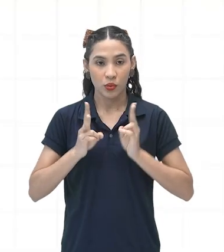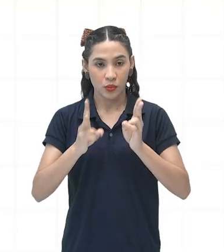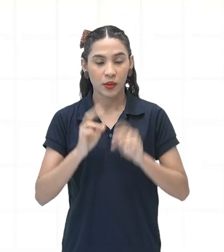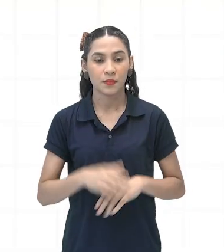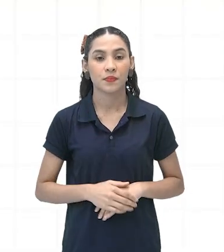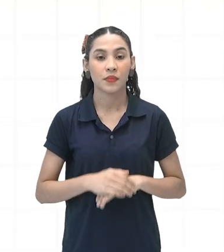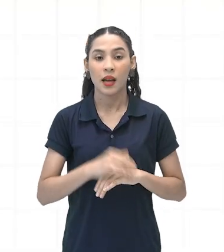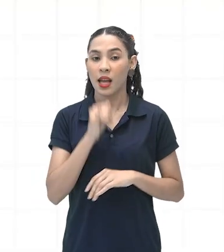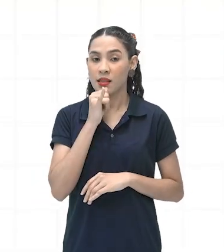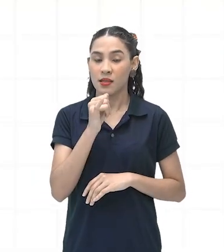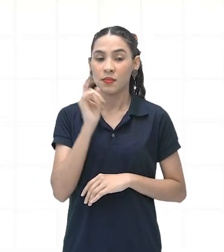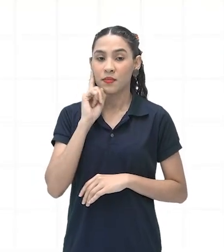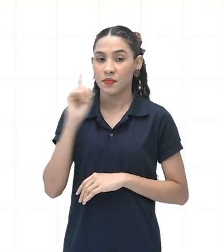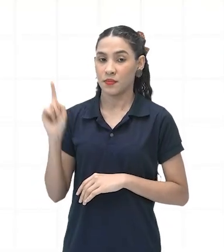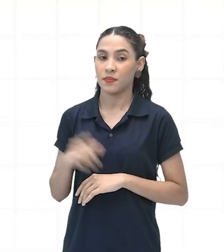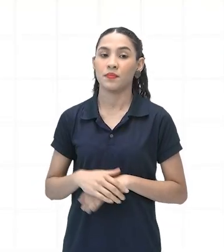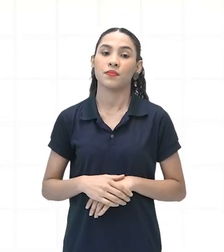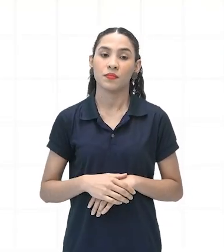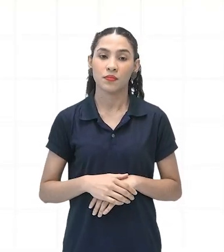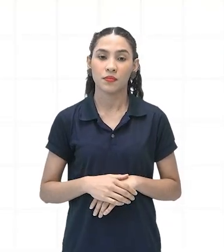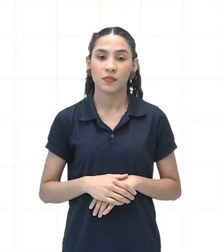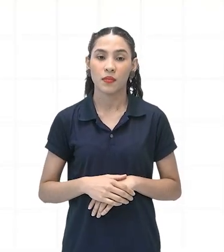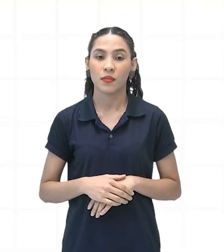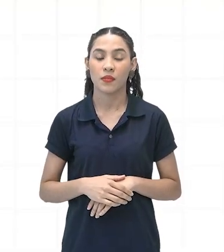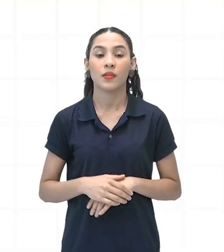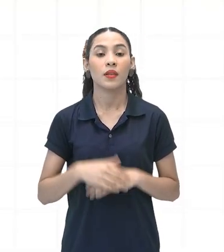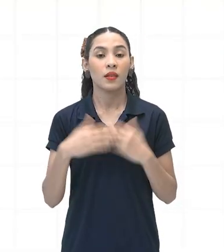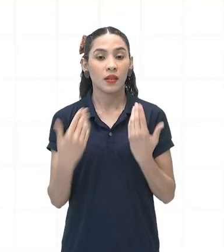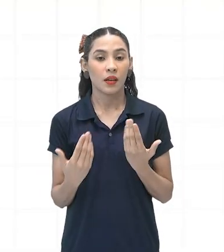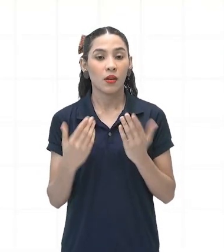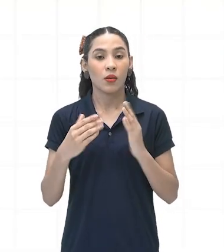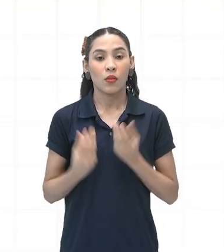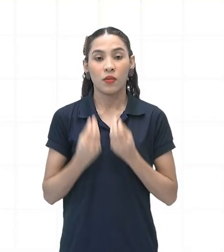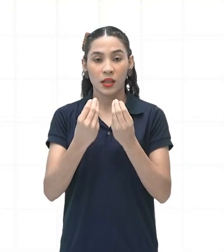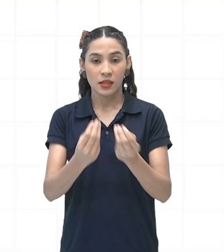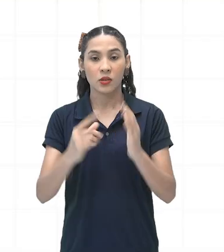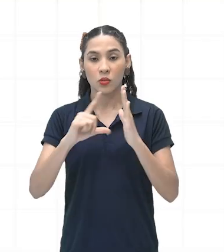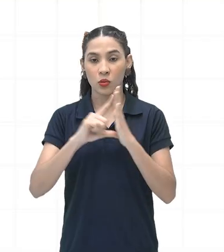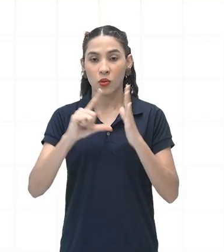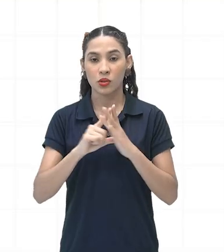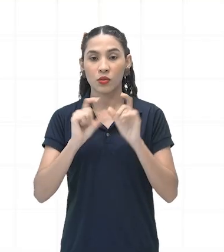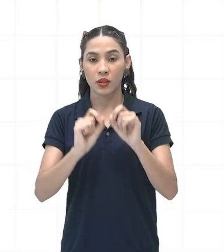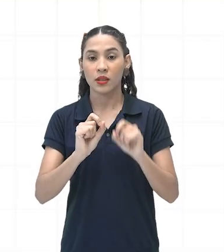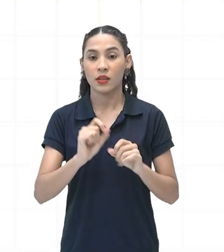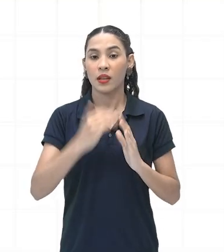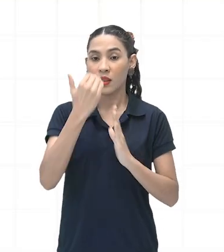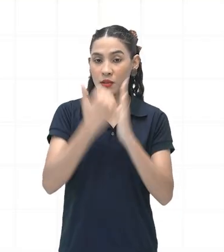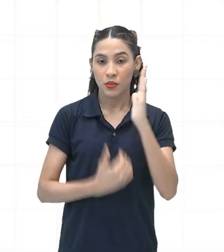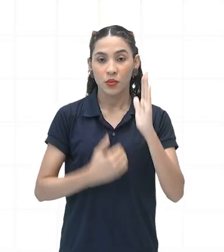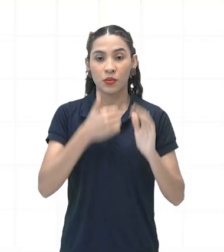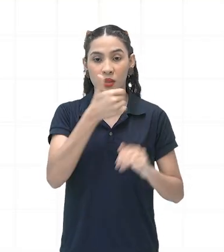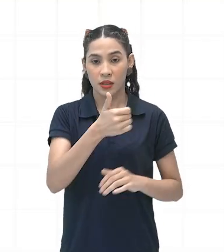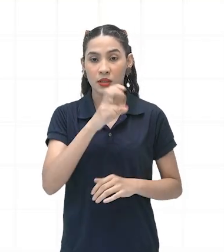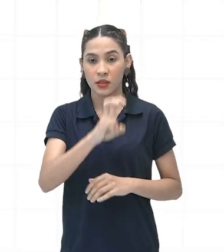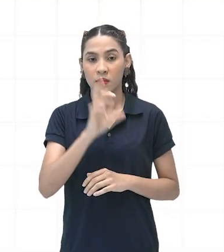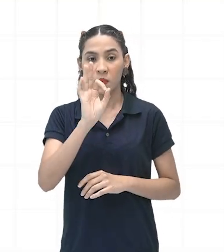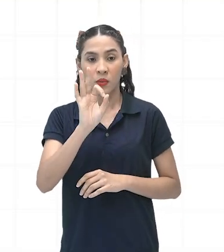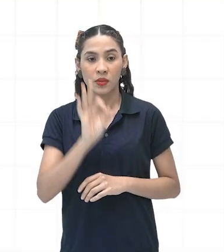conteúdo. Olha aí, ele diz assim, ó, uma loja está oferecendo um desconto